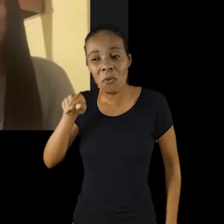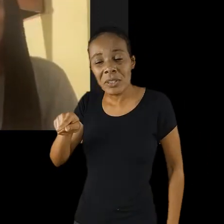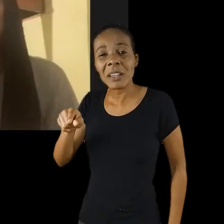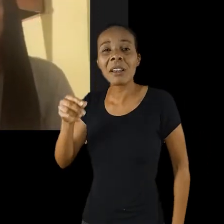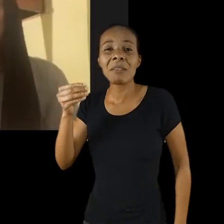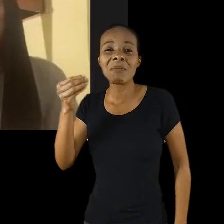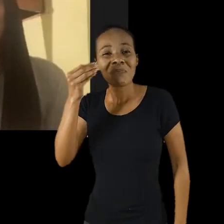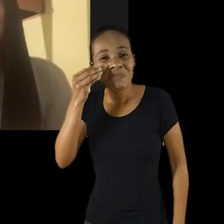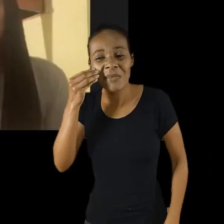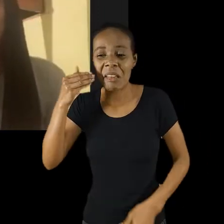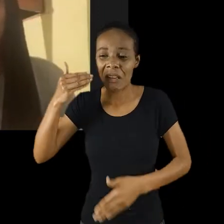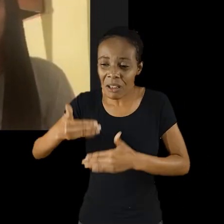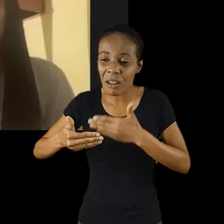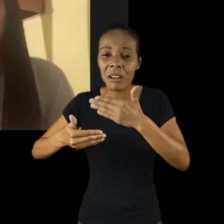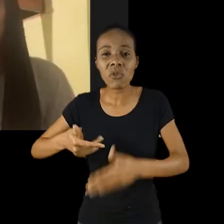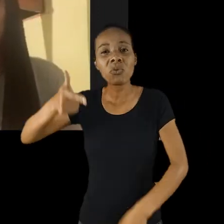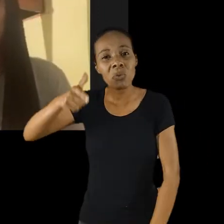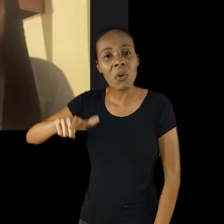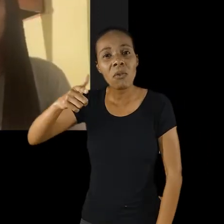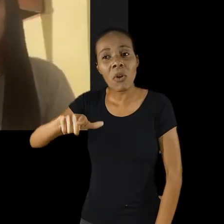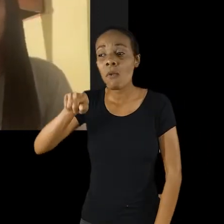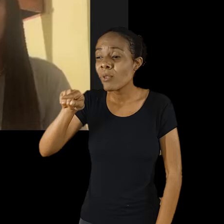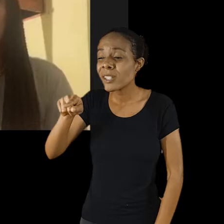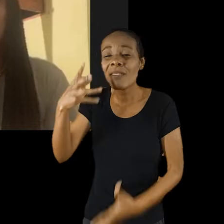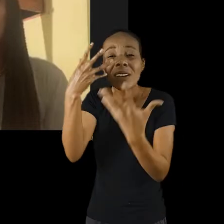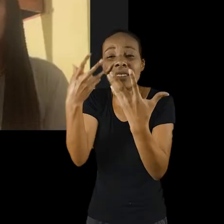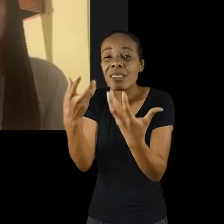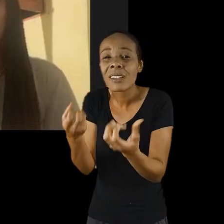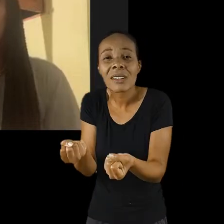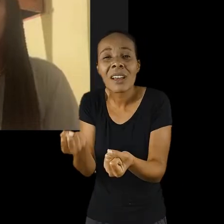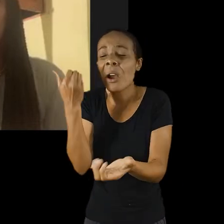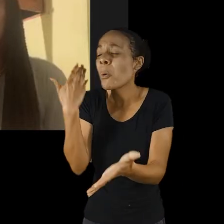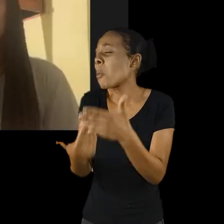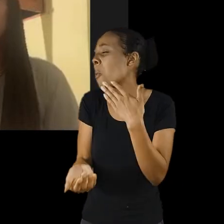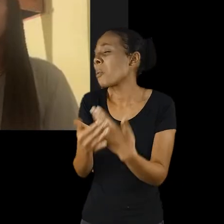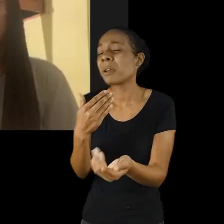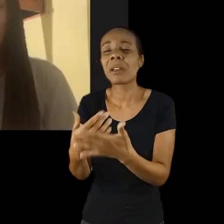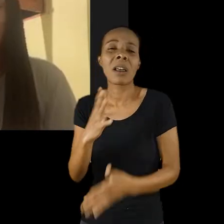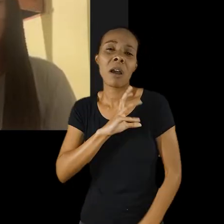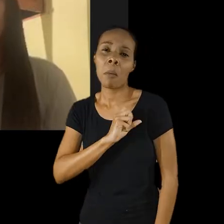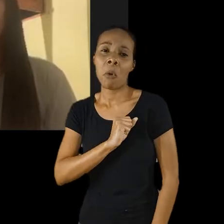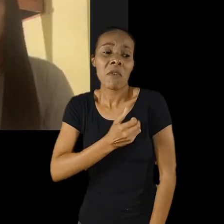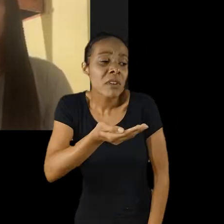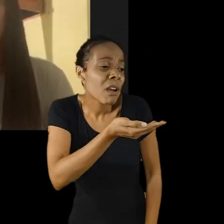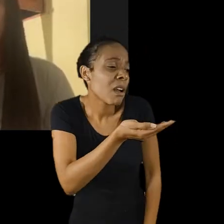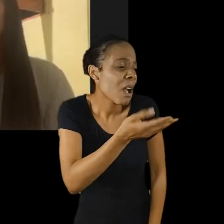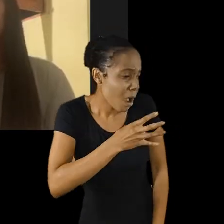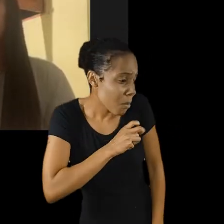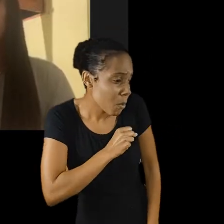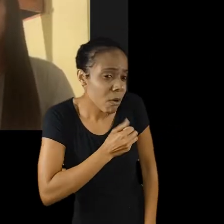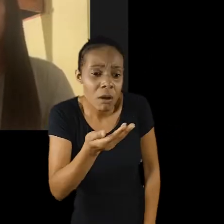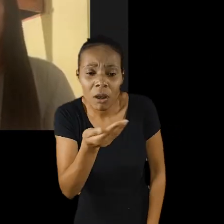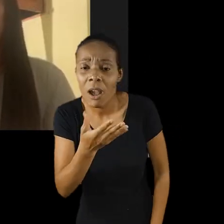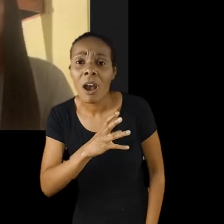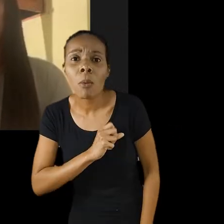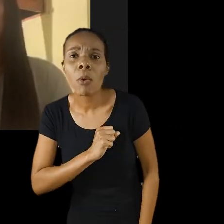esse movimento, você vai aceitar você vai mendigar qualquer amor. Qualquer um que lhe olhar e